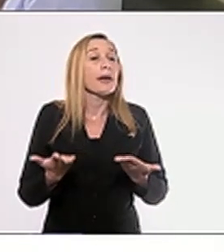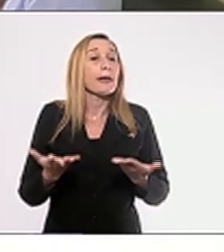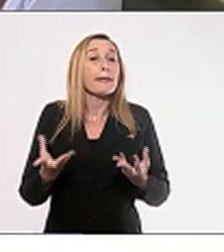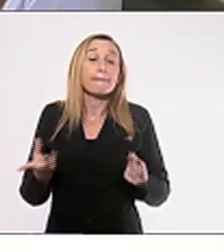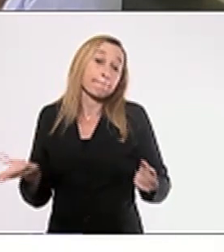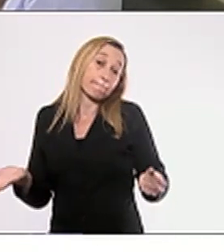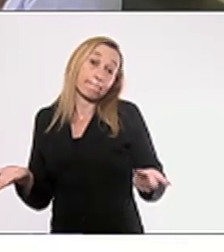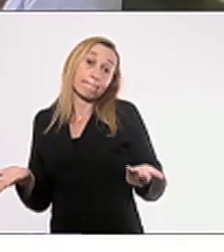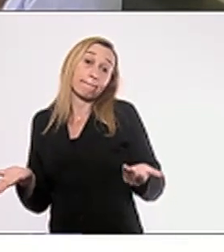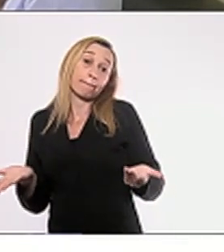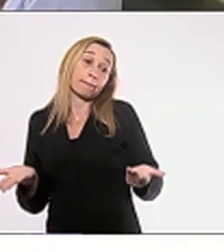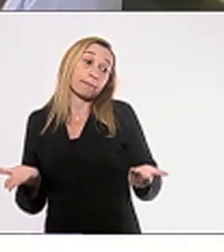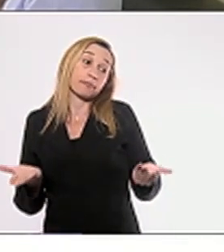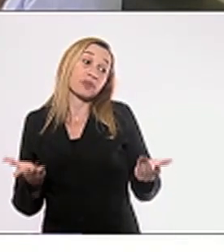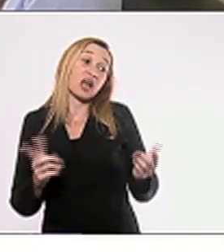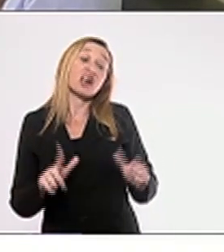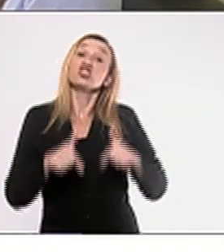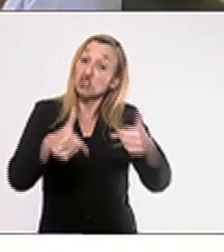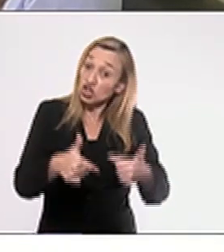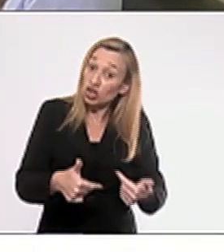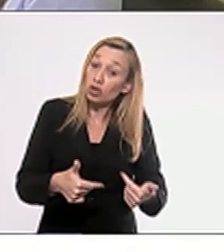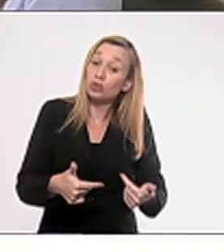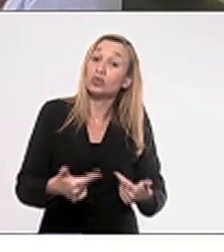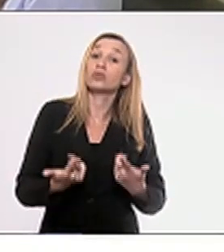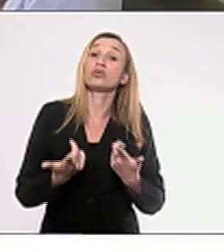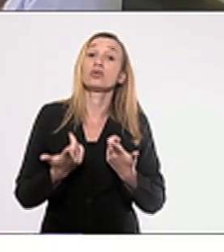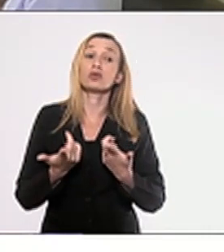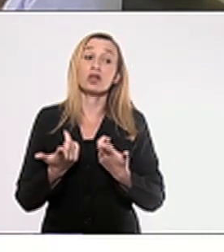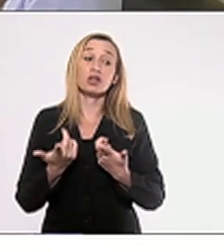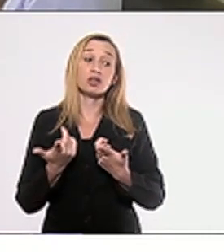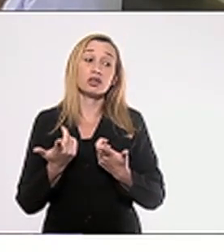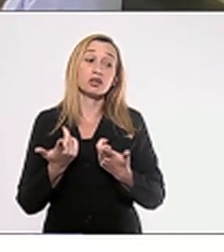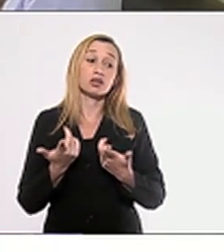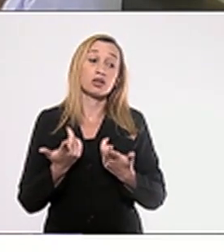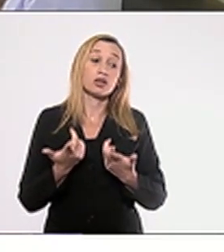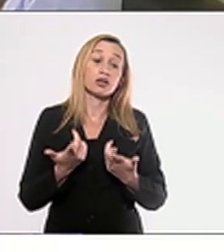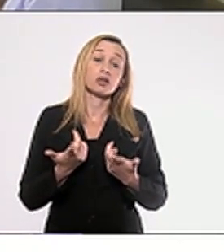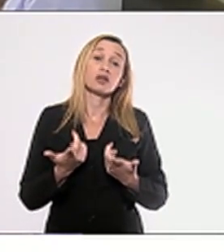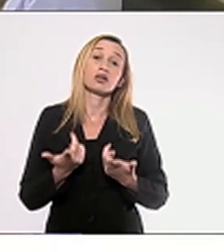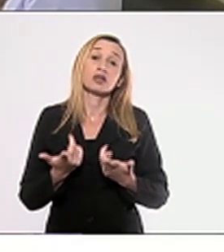enfim, é manipulado pelas companhias, pelas concessionárias, né?